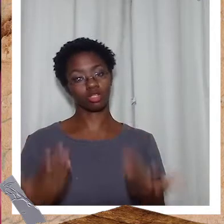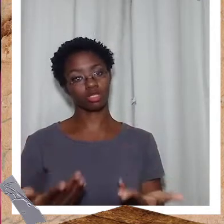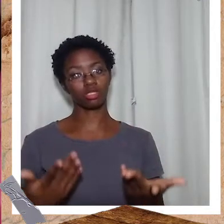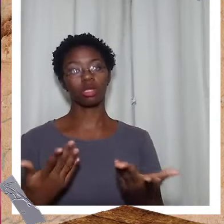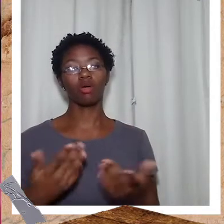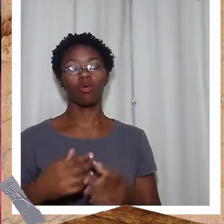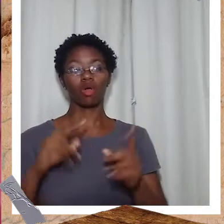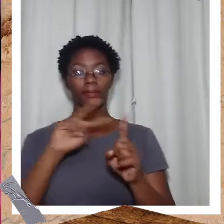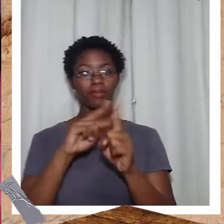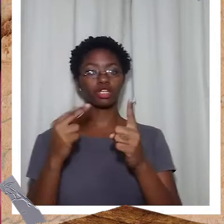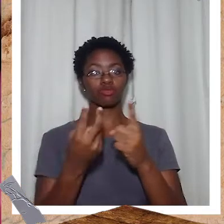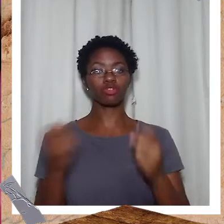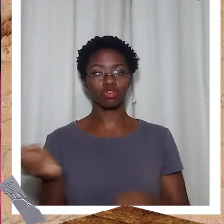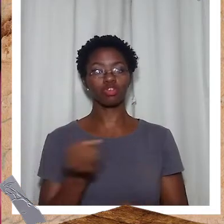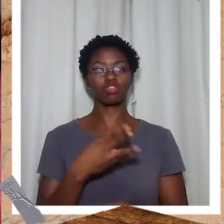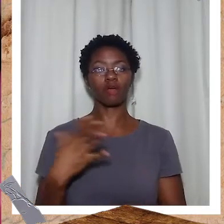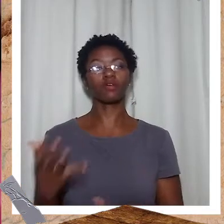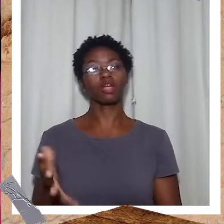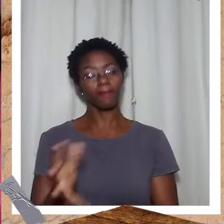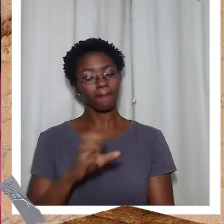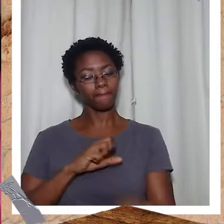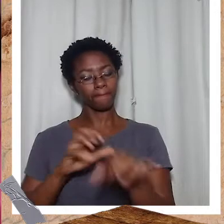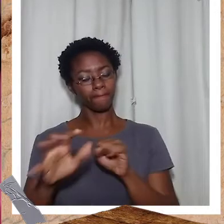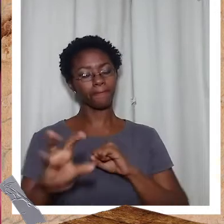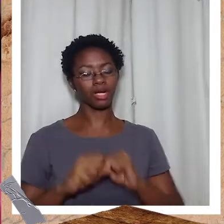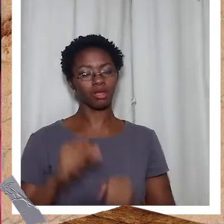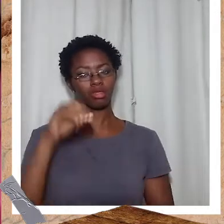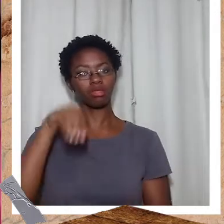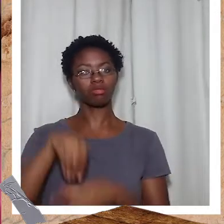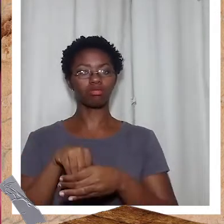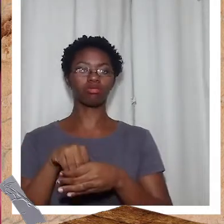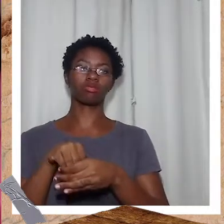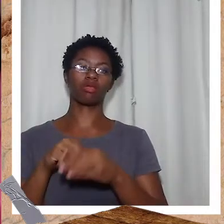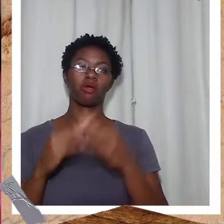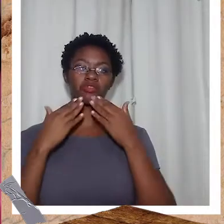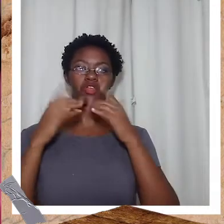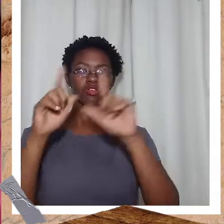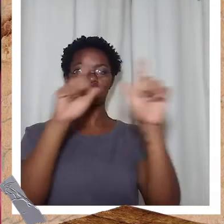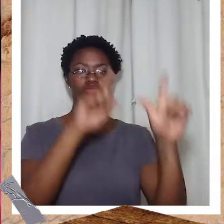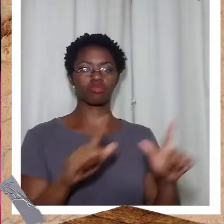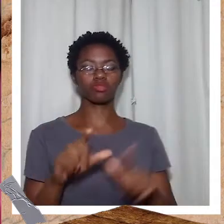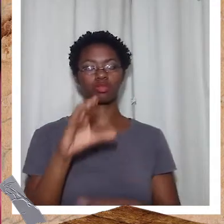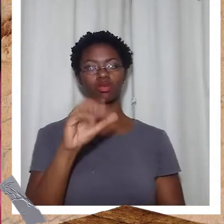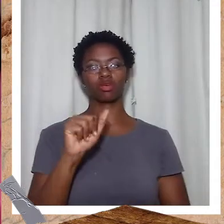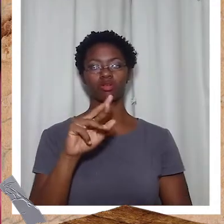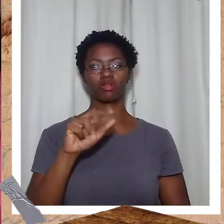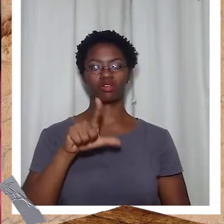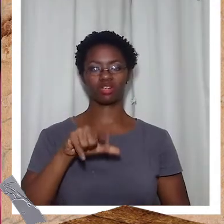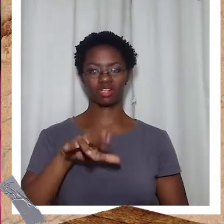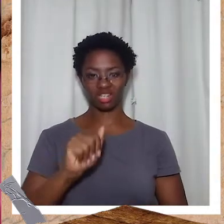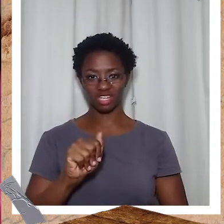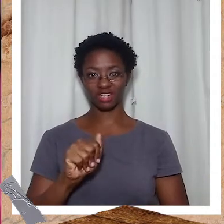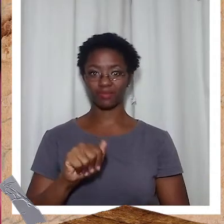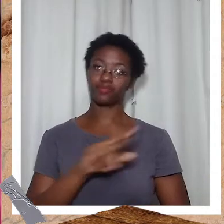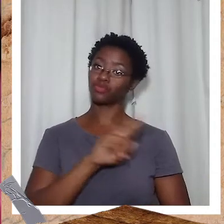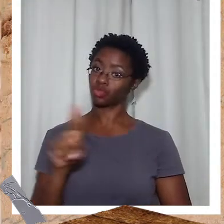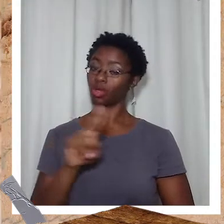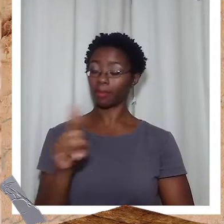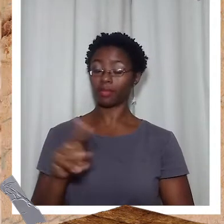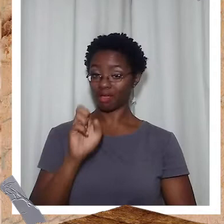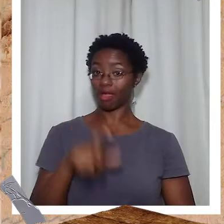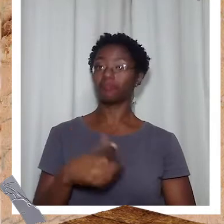novas perspectivas que a gente abraça na exposição de Carolina. Carolina, um Brasil para brasileiros, esse é o nome da nossa